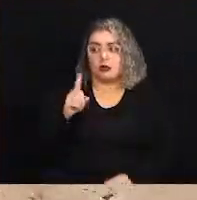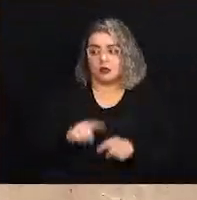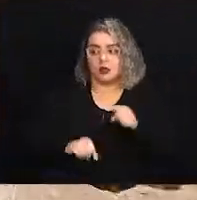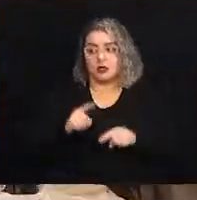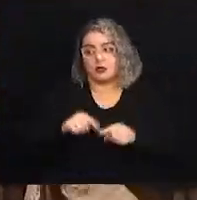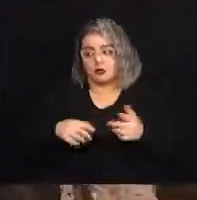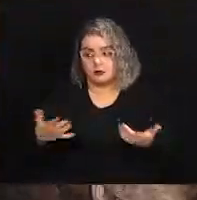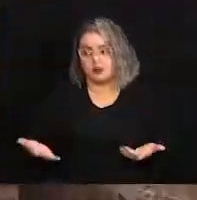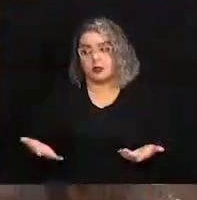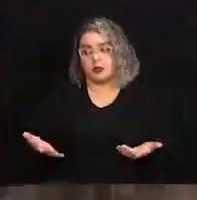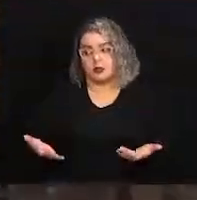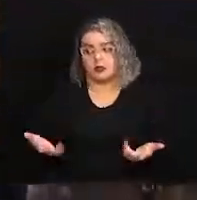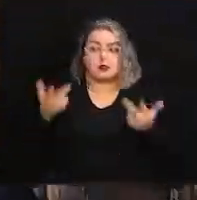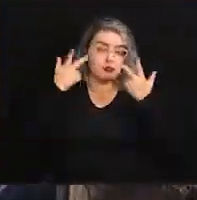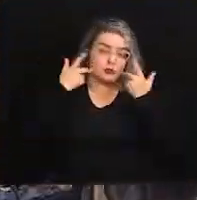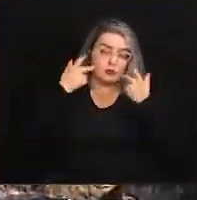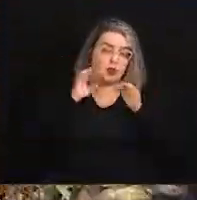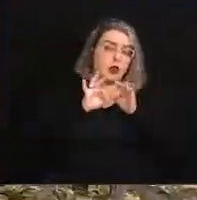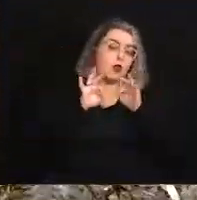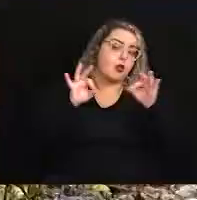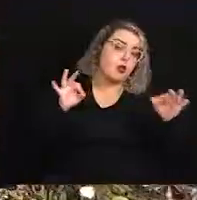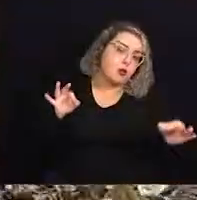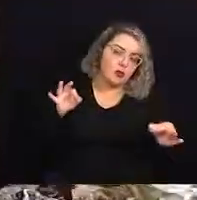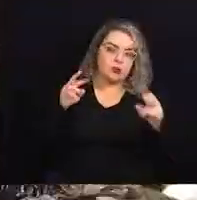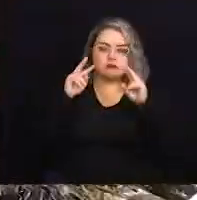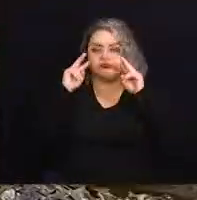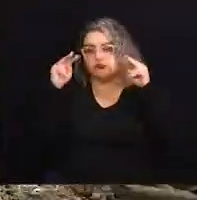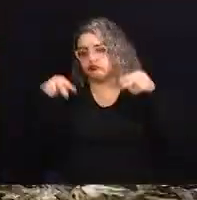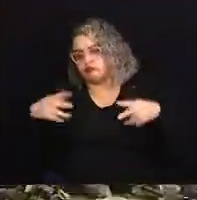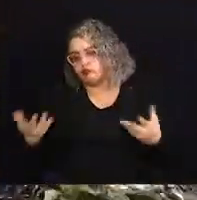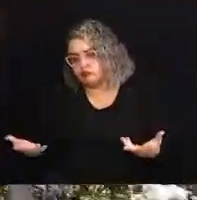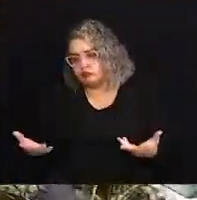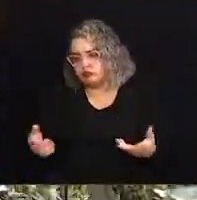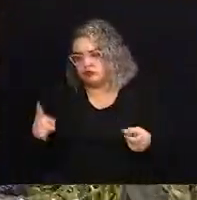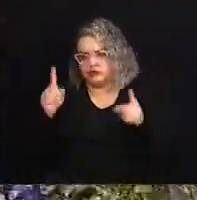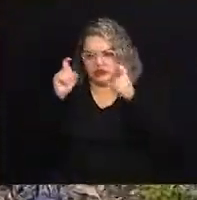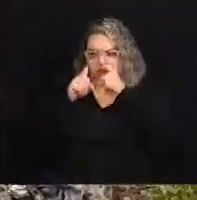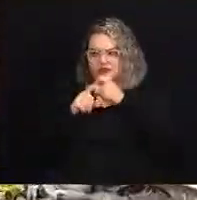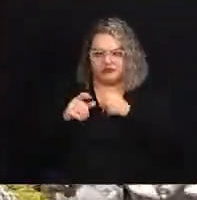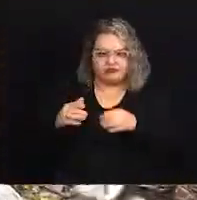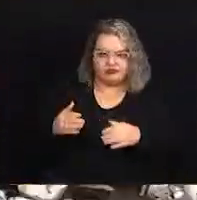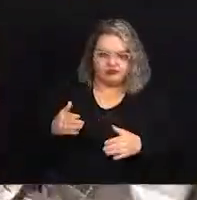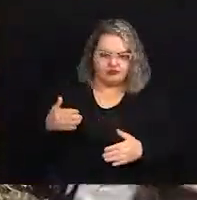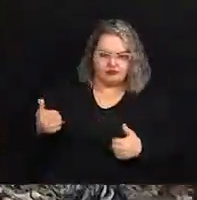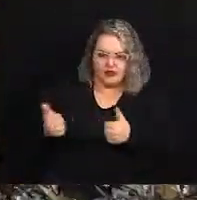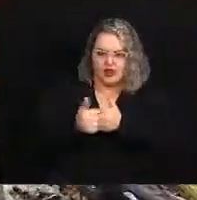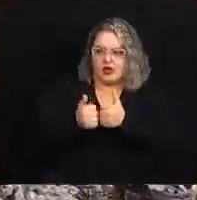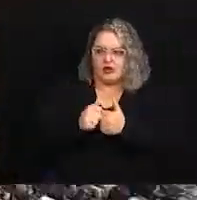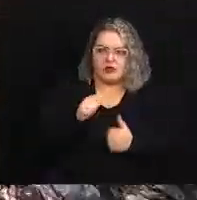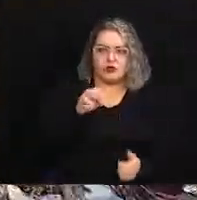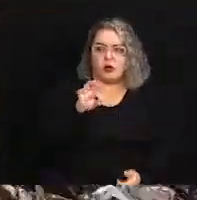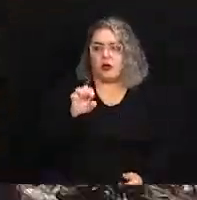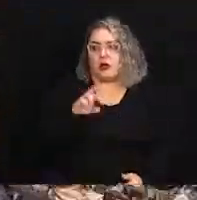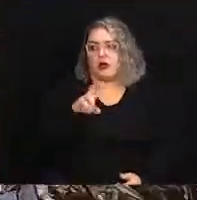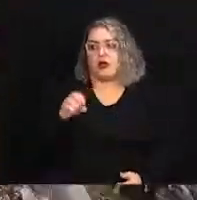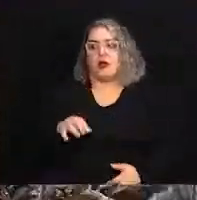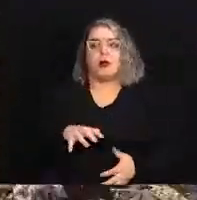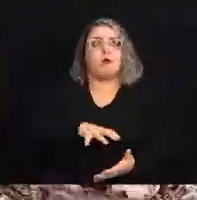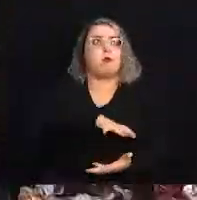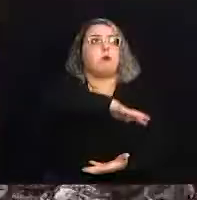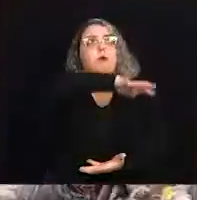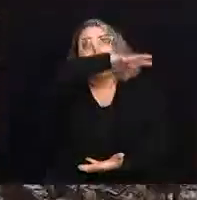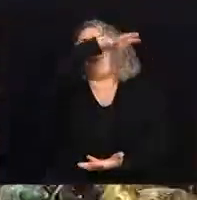E esse material, como via de regra, geralmente está sempre longe dos nossos olhos, né? A gente raramente passa na frente de um aterro para ver